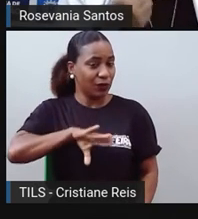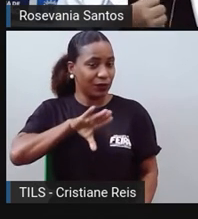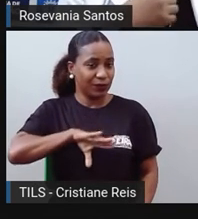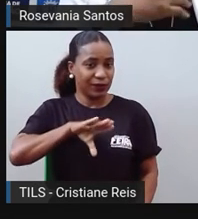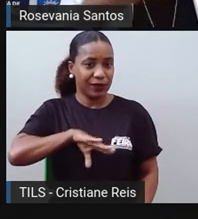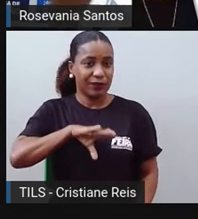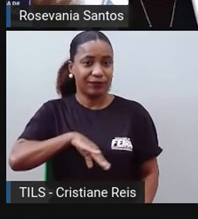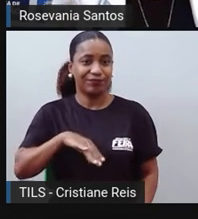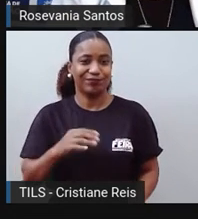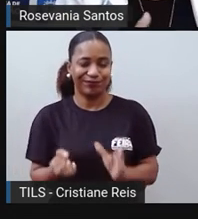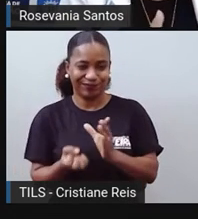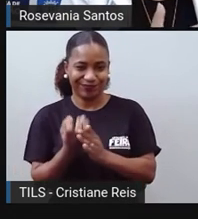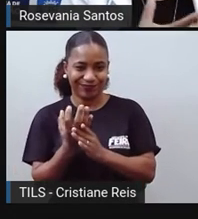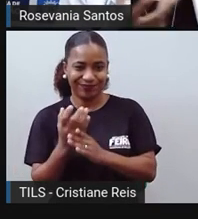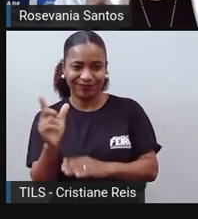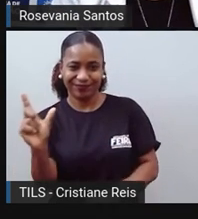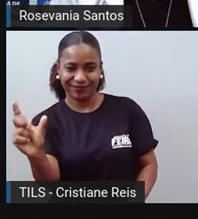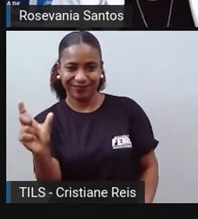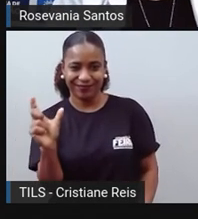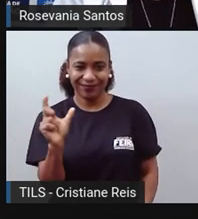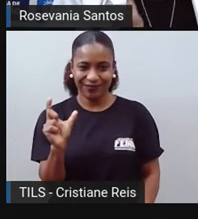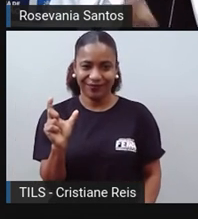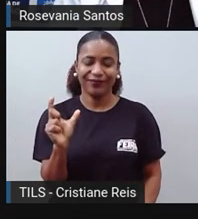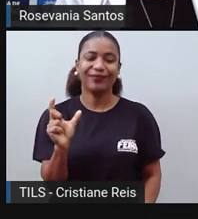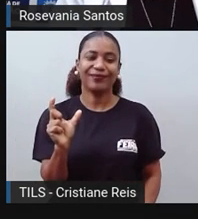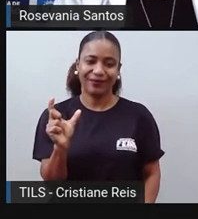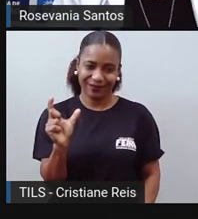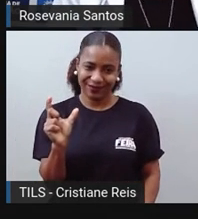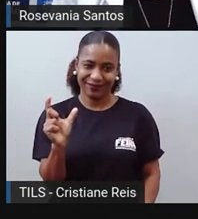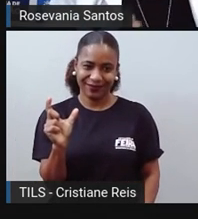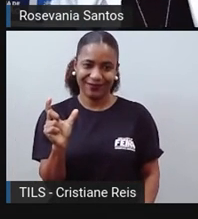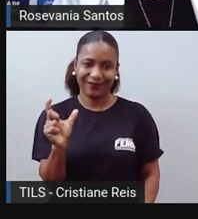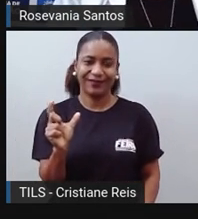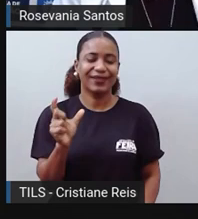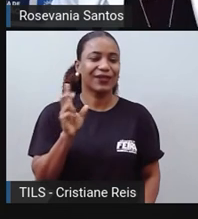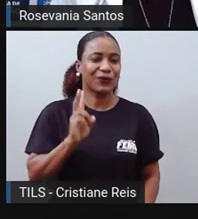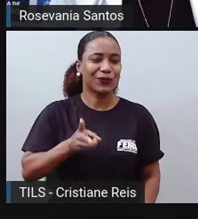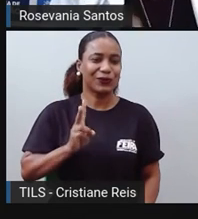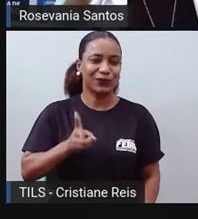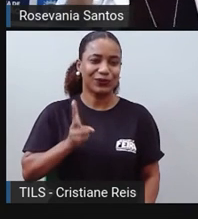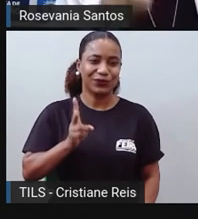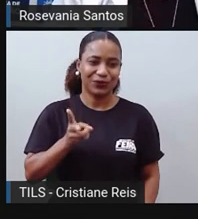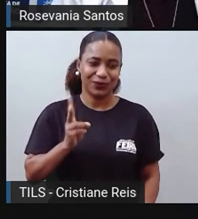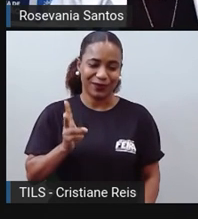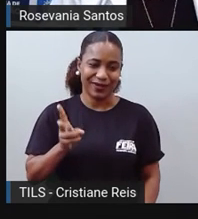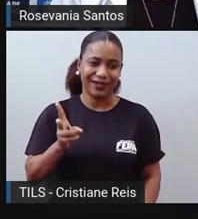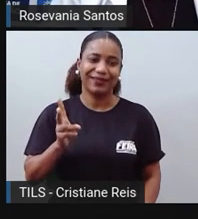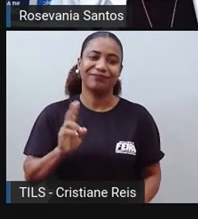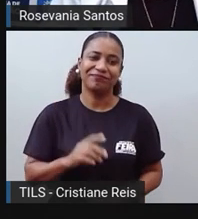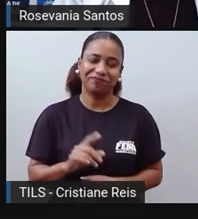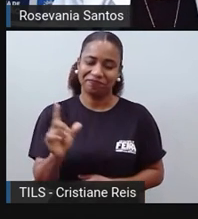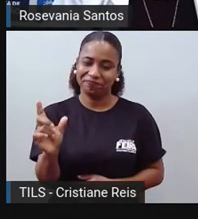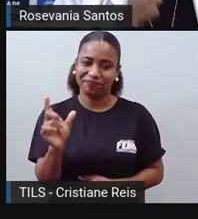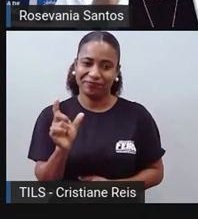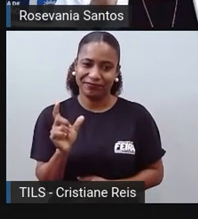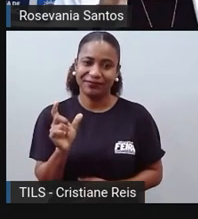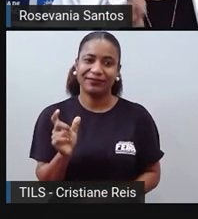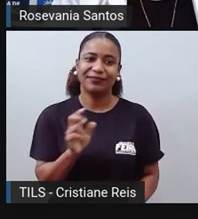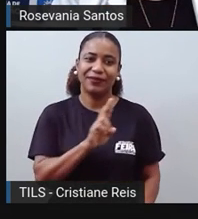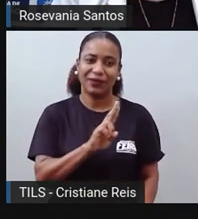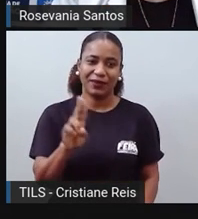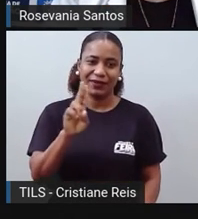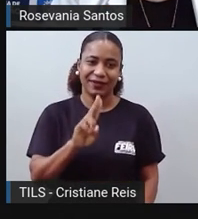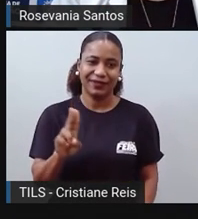gente segue, né, assim, né, características do português, né, de Portugal, a gente lá se chama